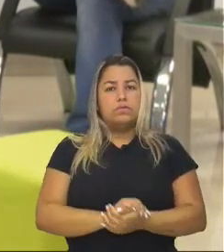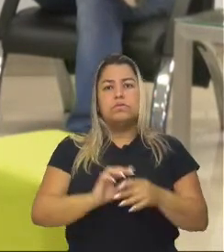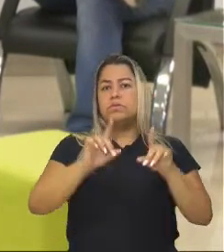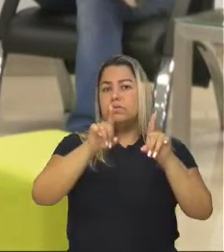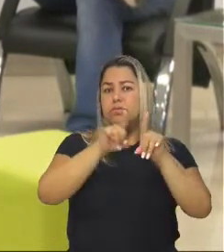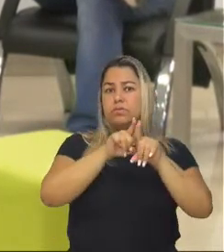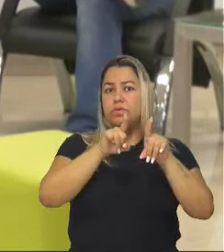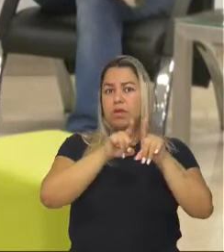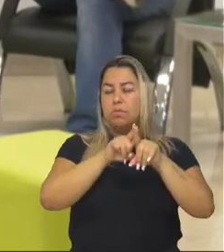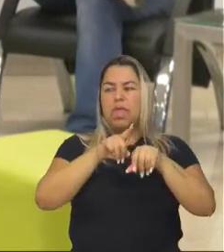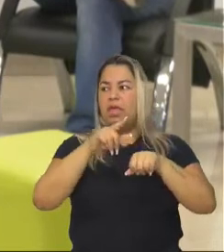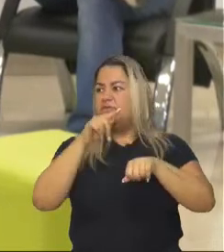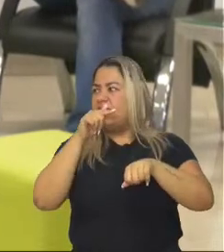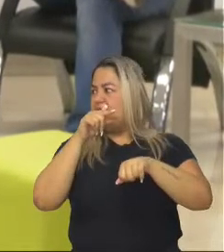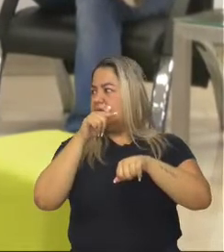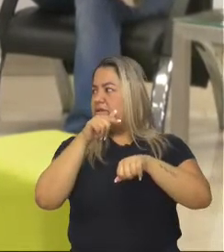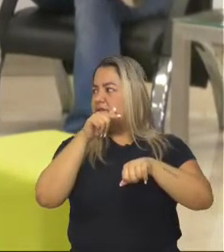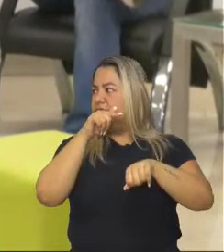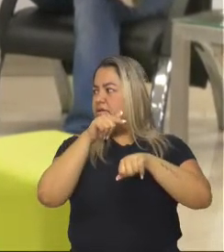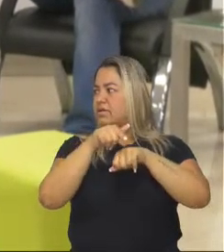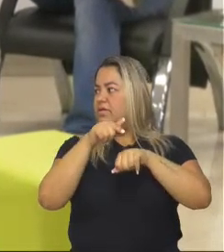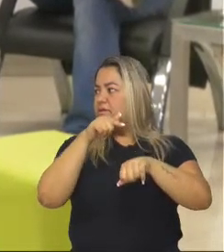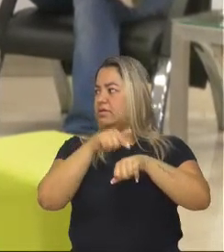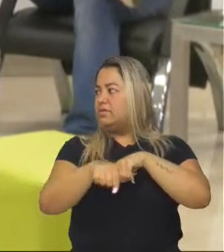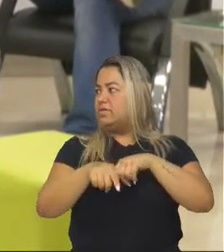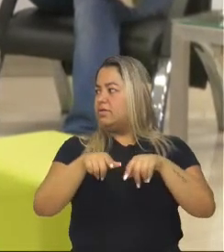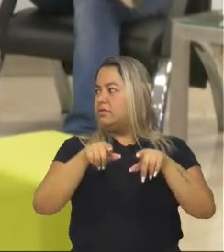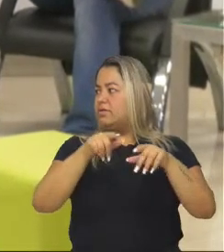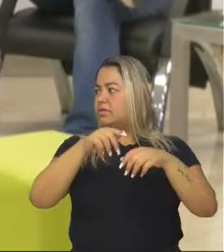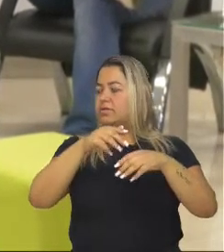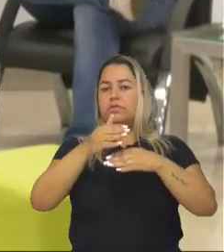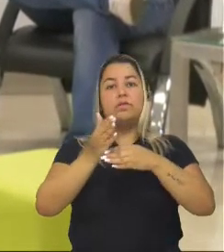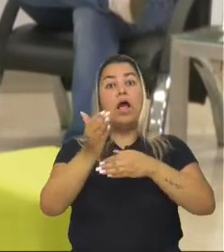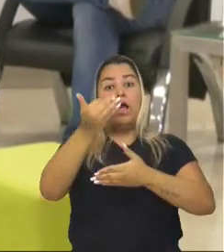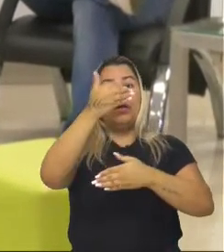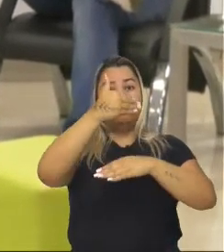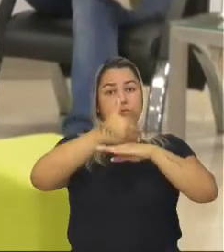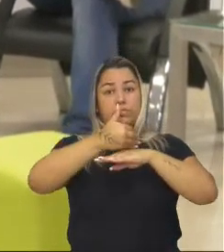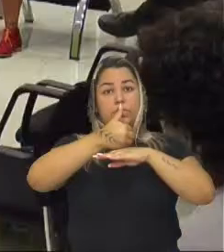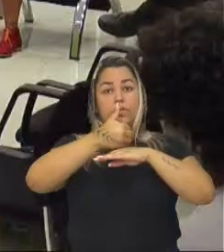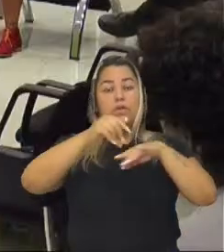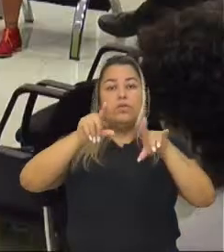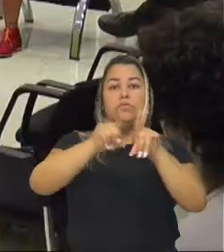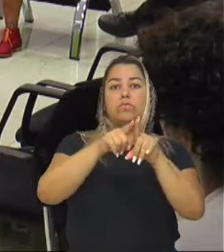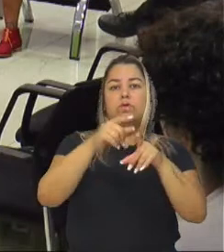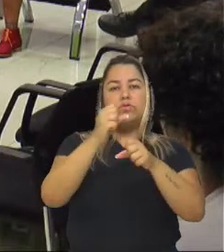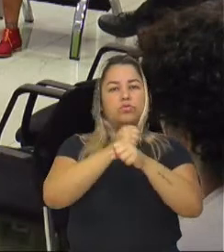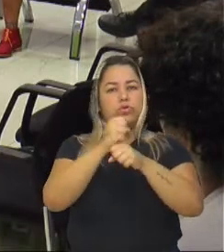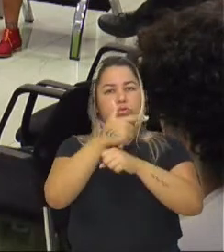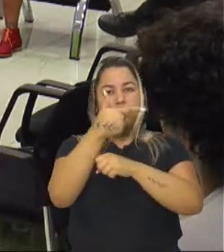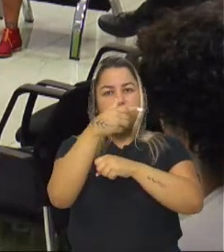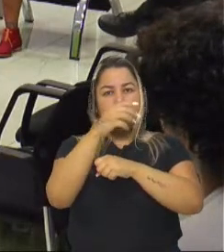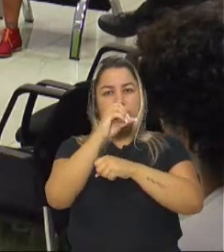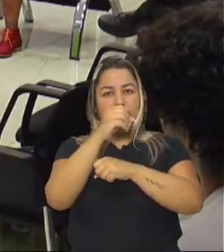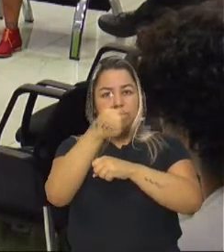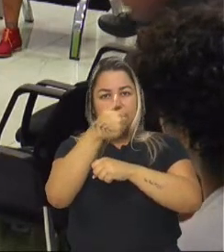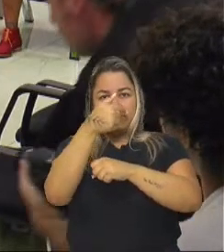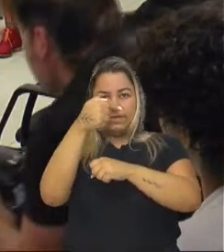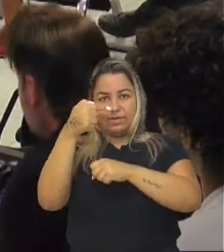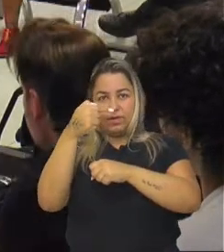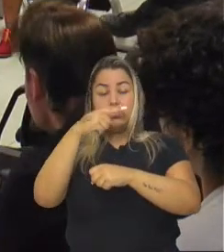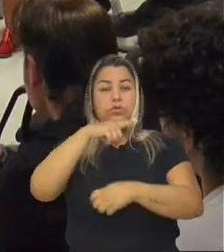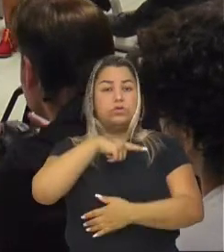fundamentalista, como fascista, uma sociedade que, um ano antes, no ano de 2017,